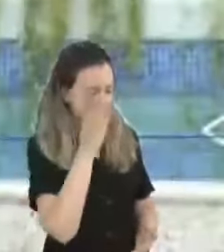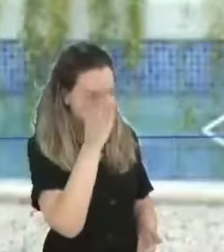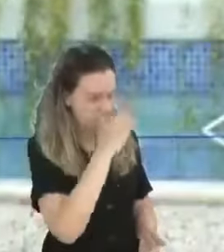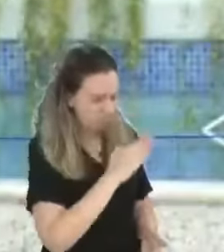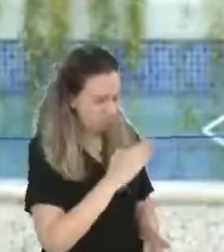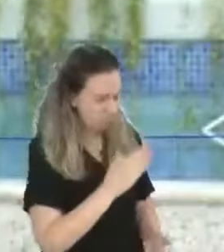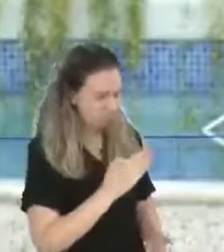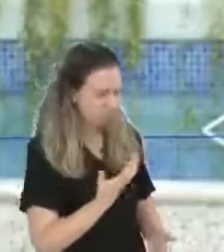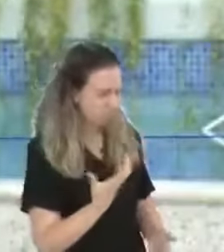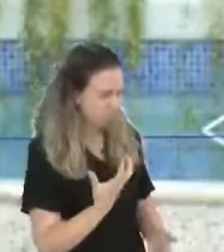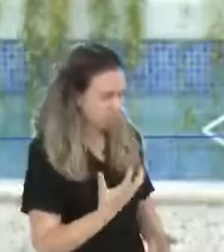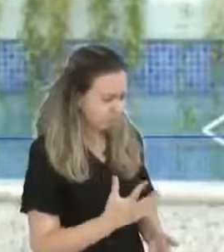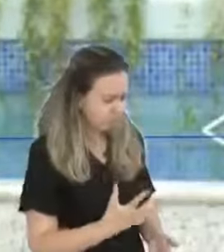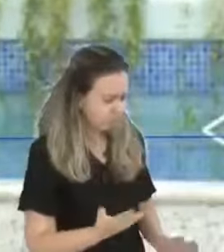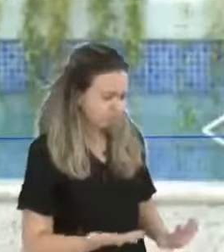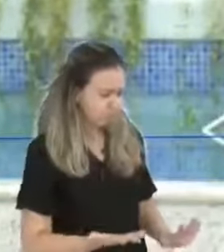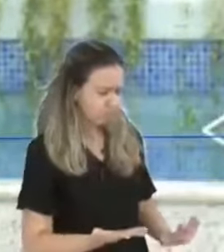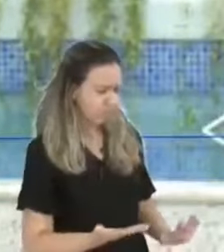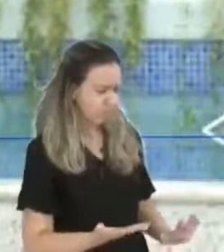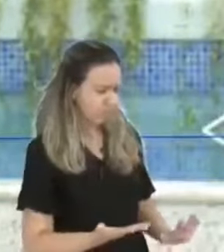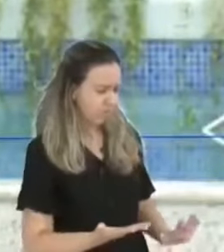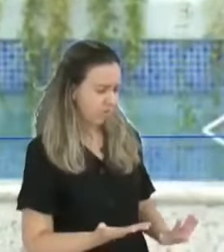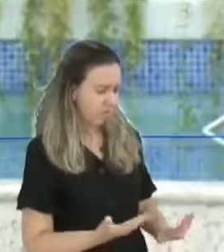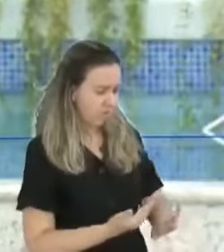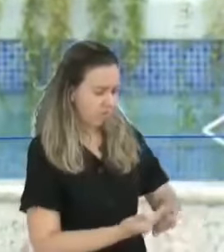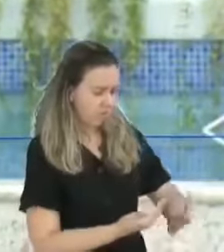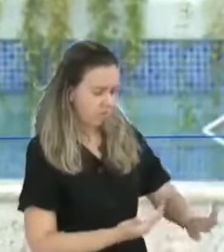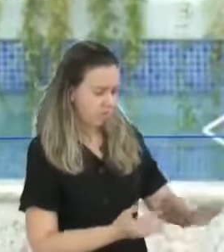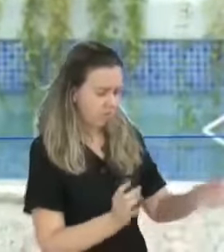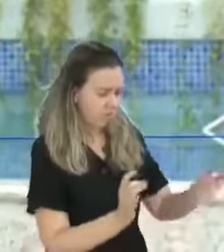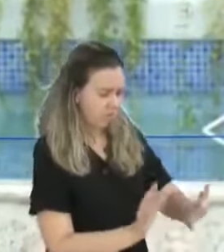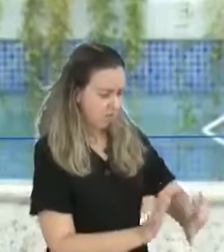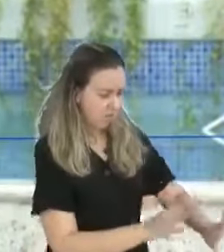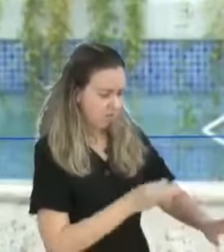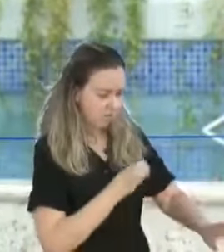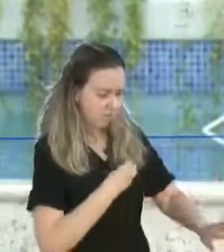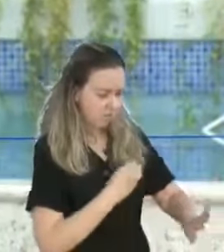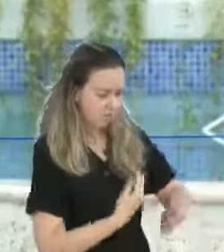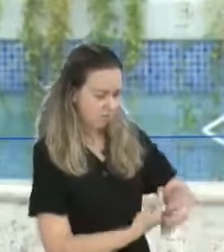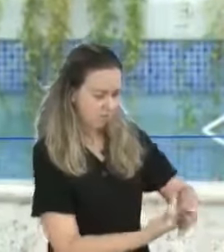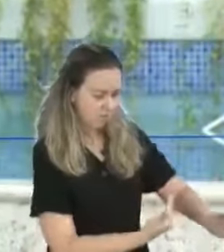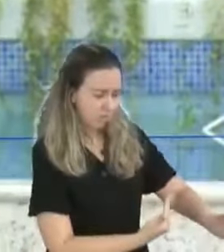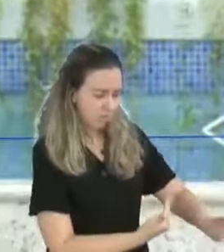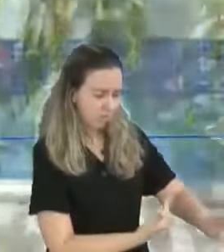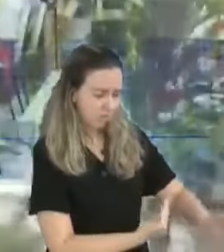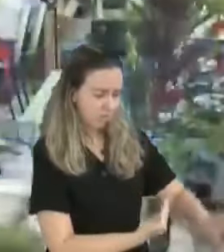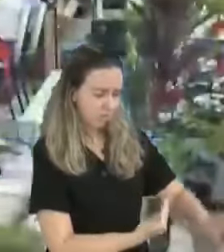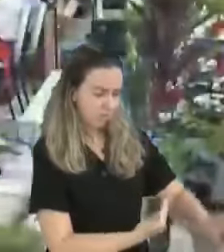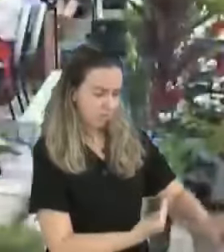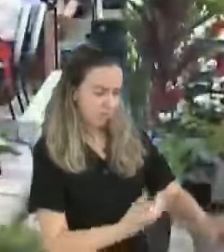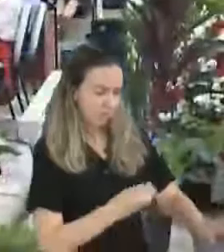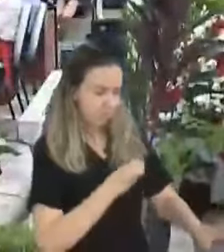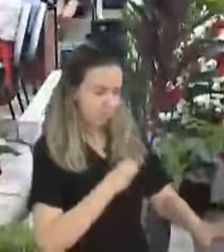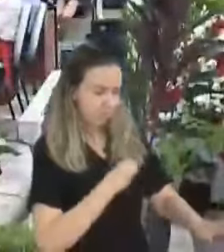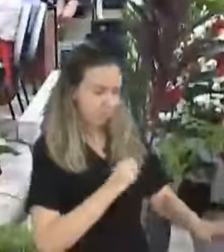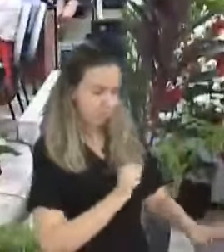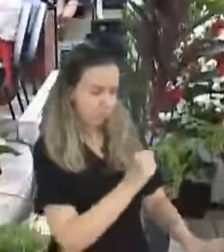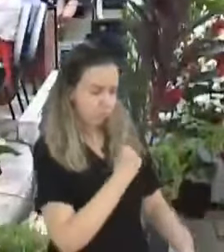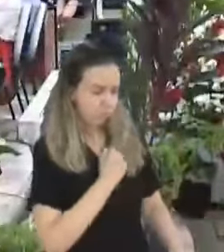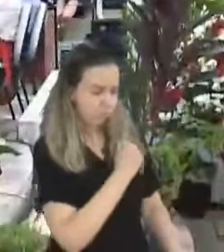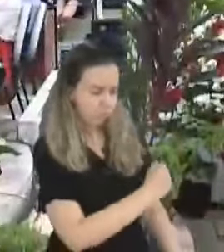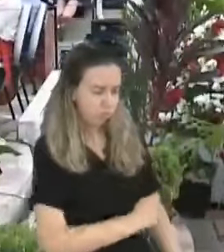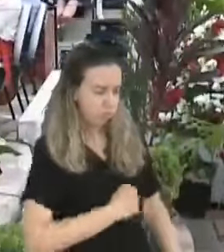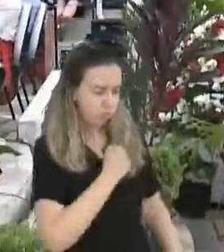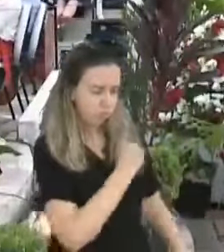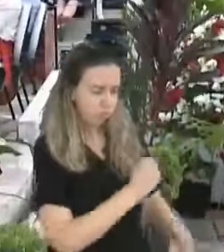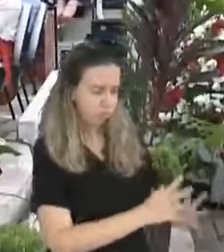mau caminho e deixar de praticar a maldade e o pecado, não será mais lembrado a sua maldade, e